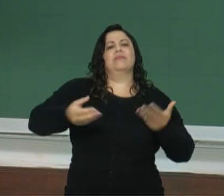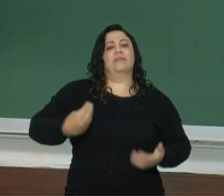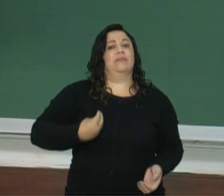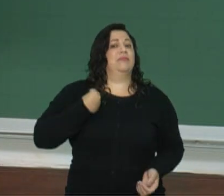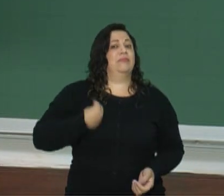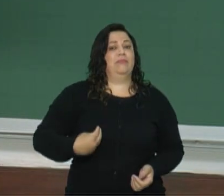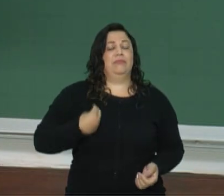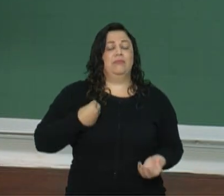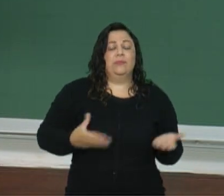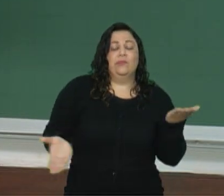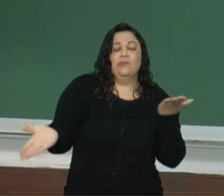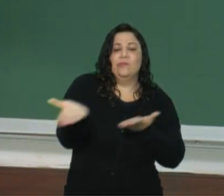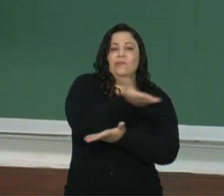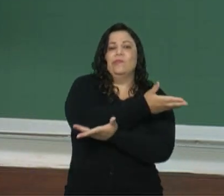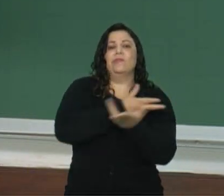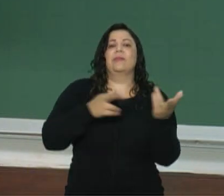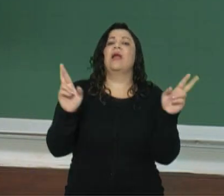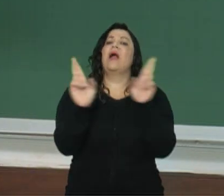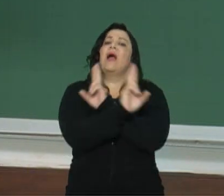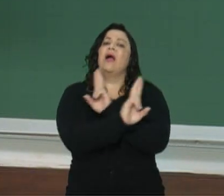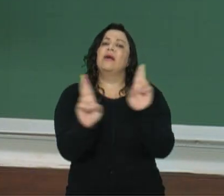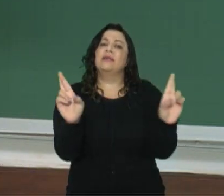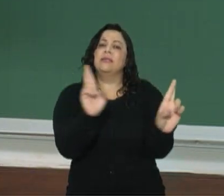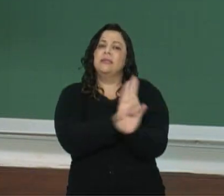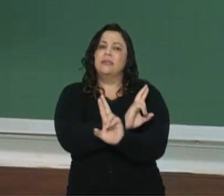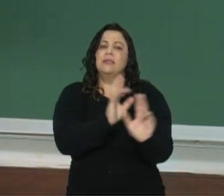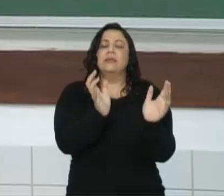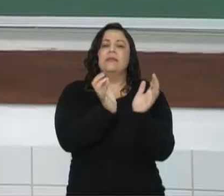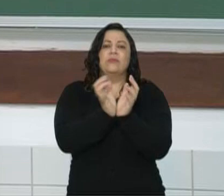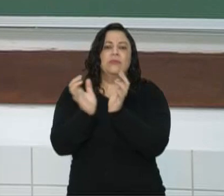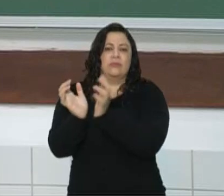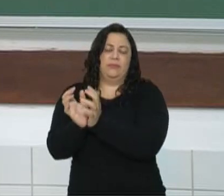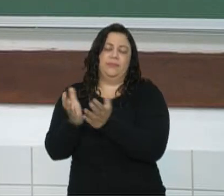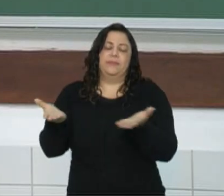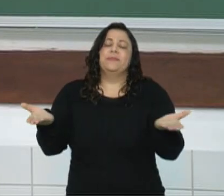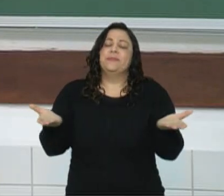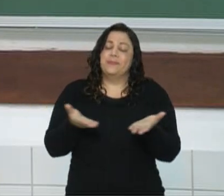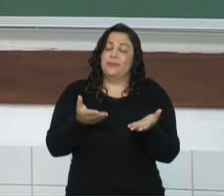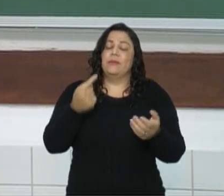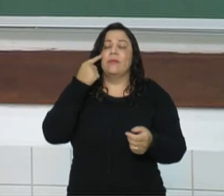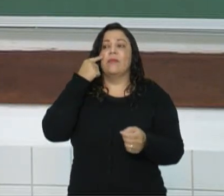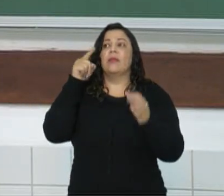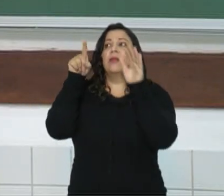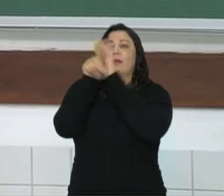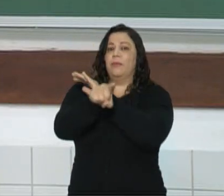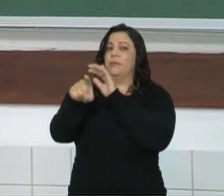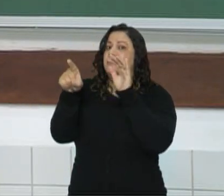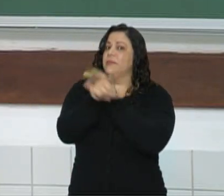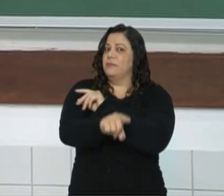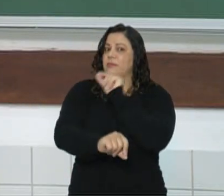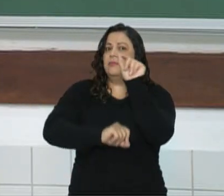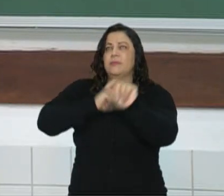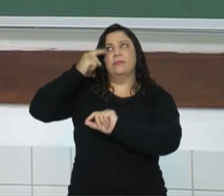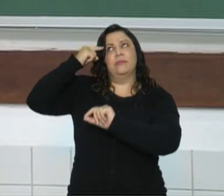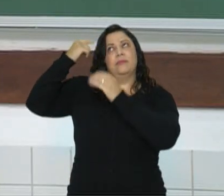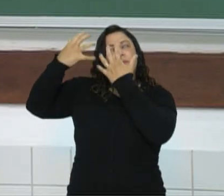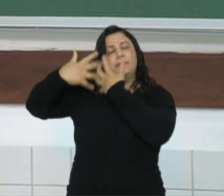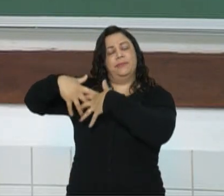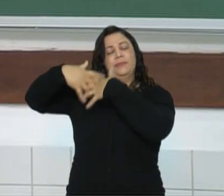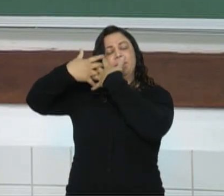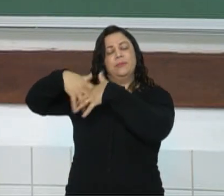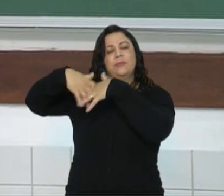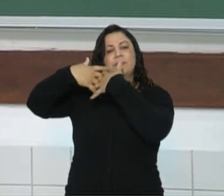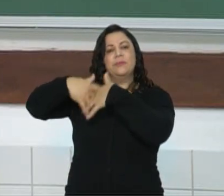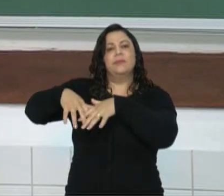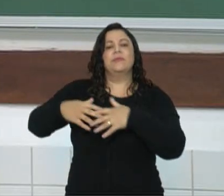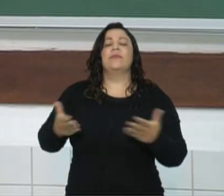comunidade. Então vamos fazer uma pequena pausa para mais uma pergunta que vai fazer a gente refletir um pouco mais